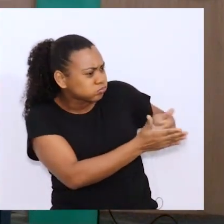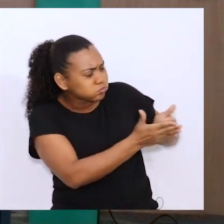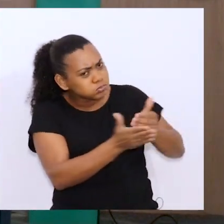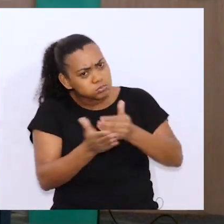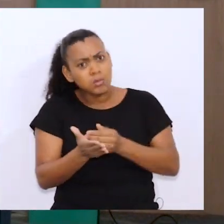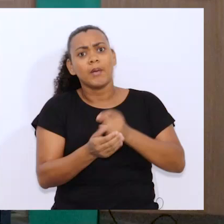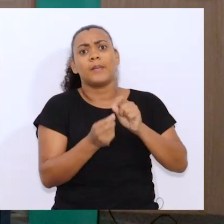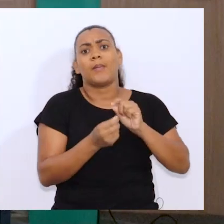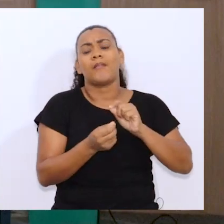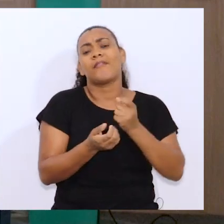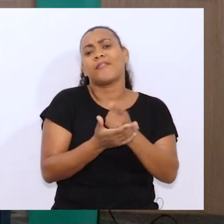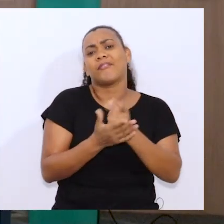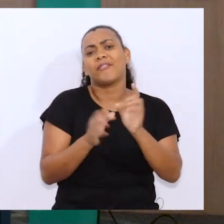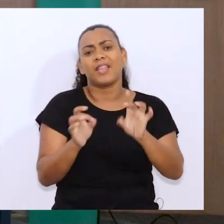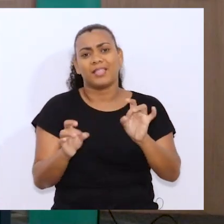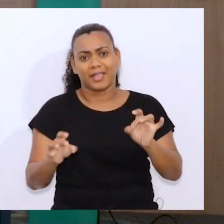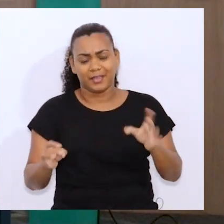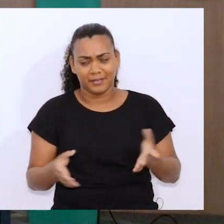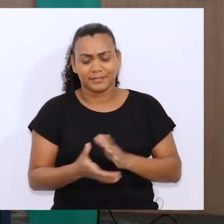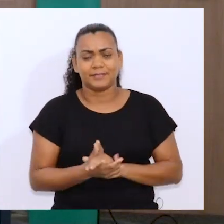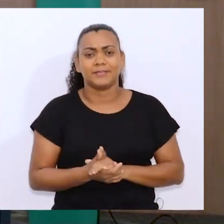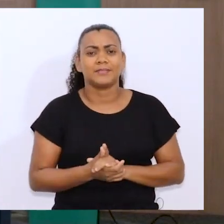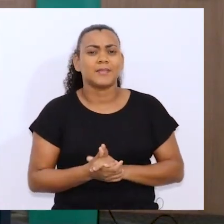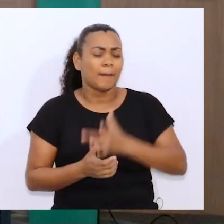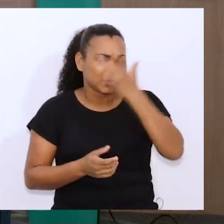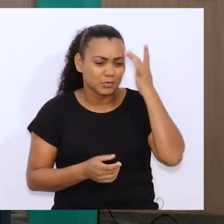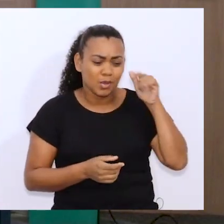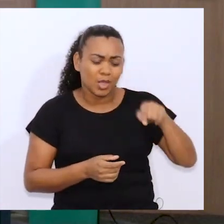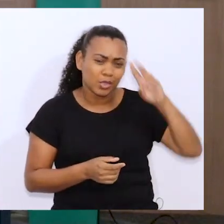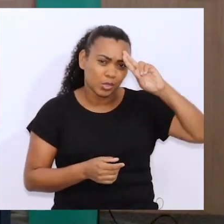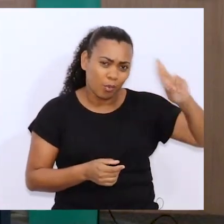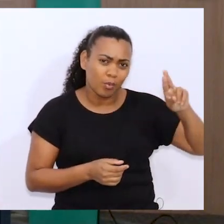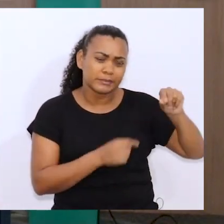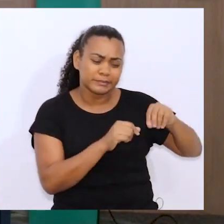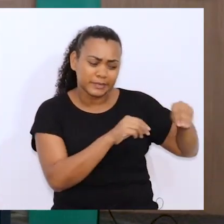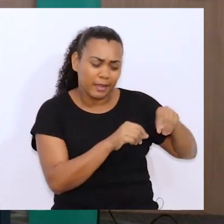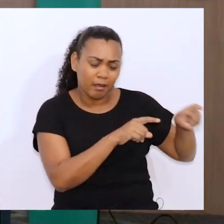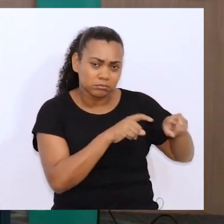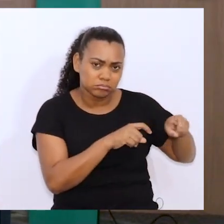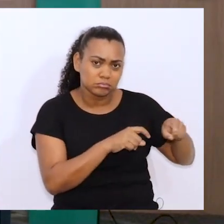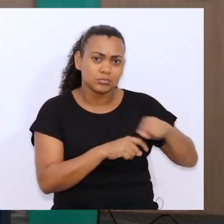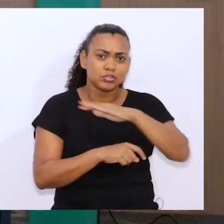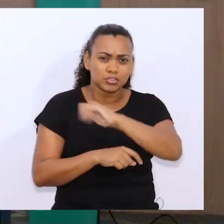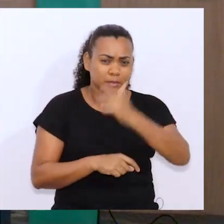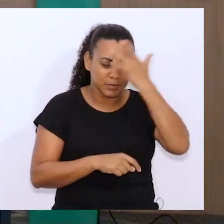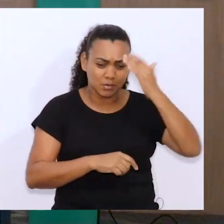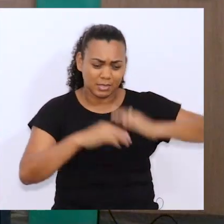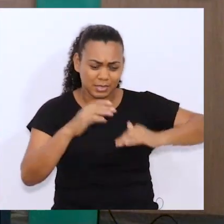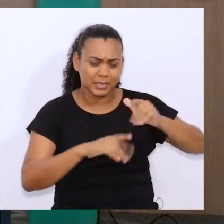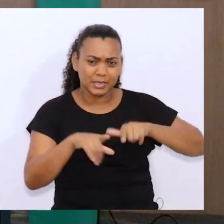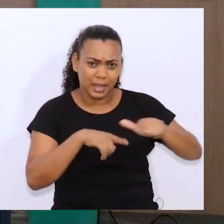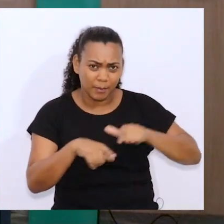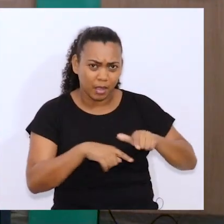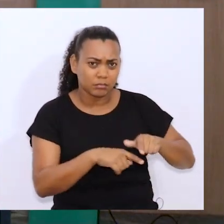naquele lugar, o proprietário de terra, então, contrata trabalhadores temporários assalariados, que